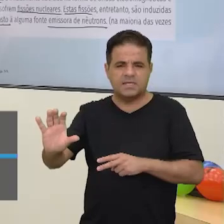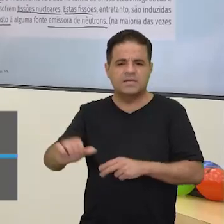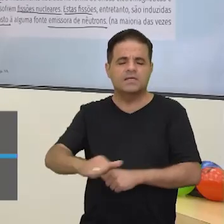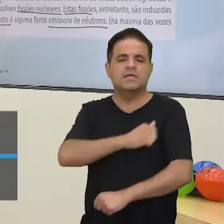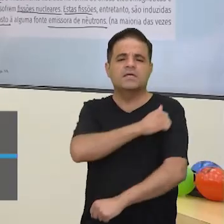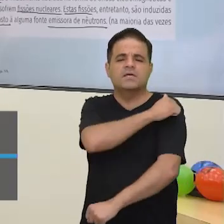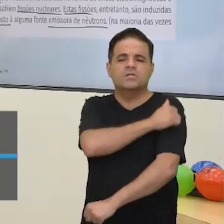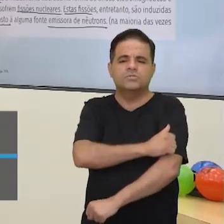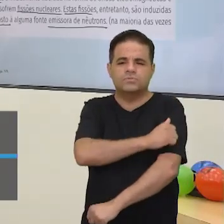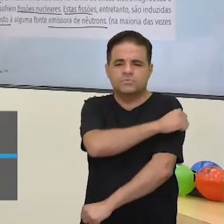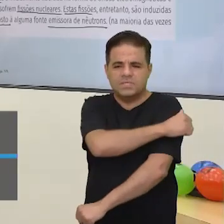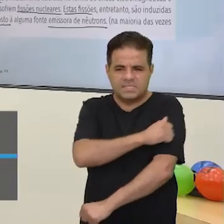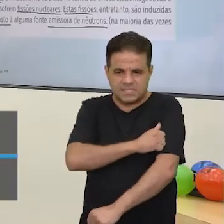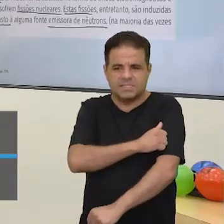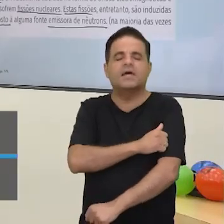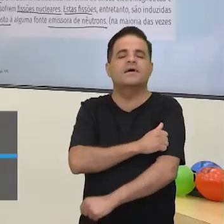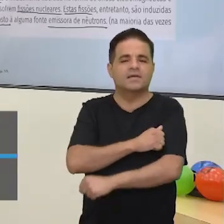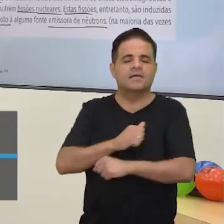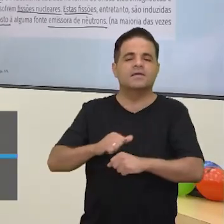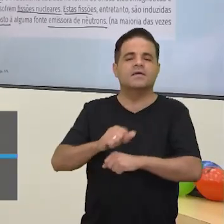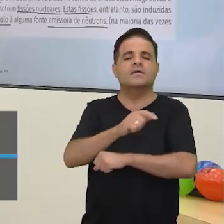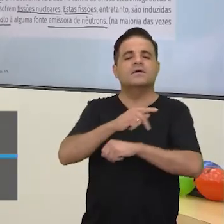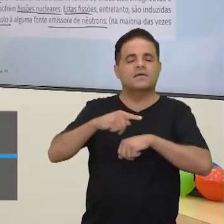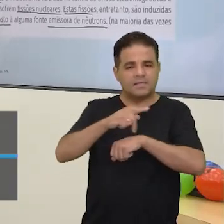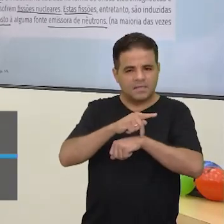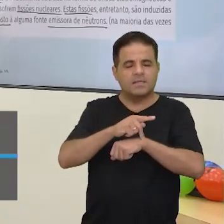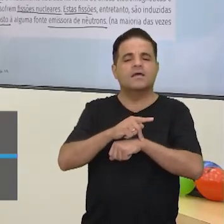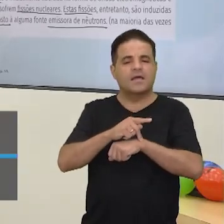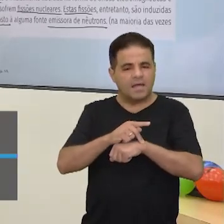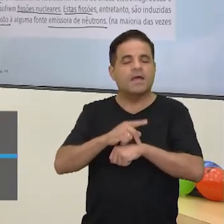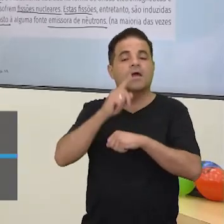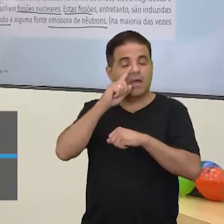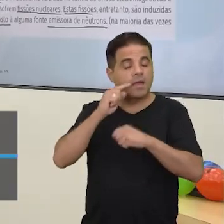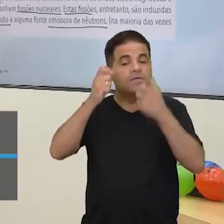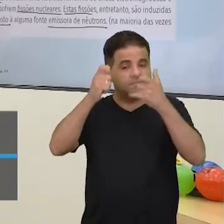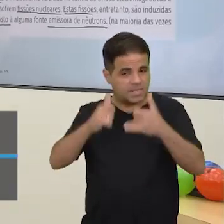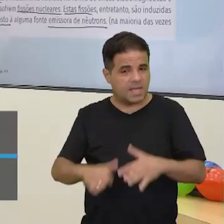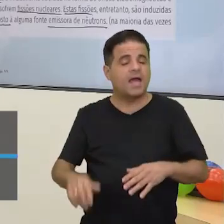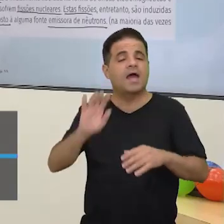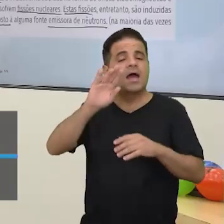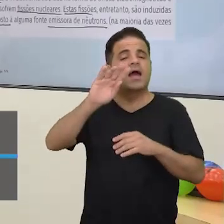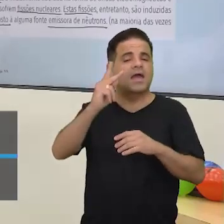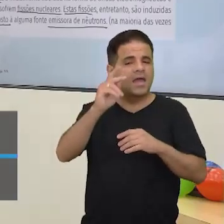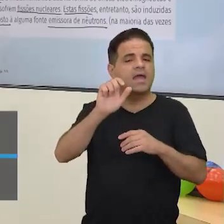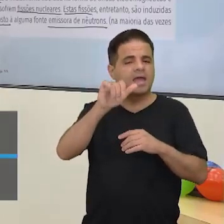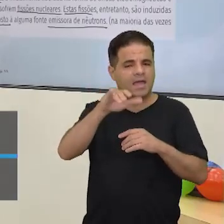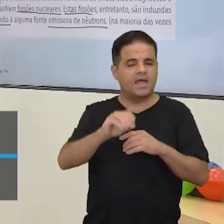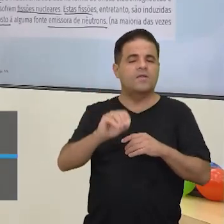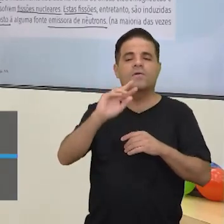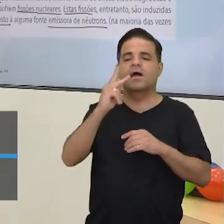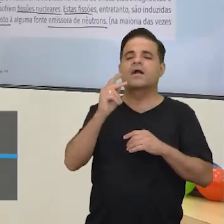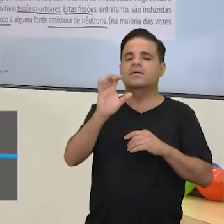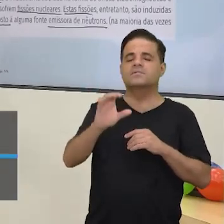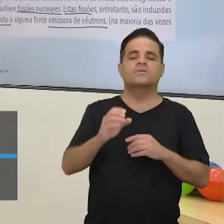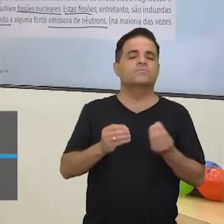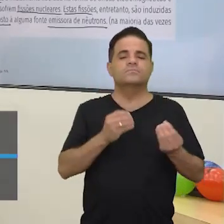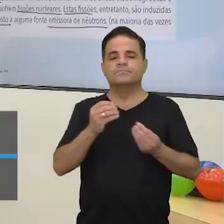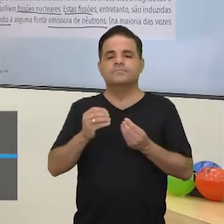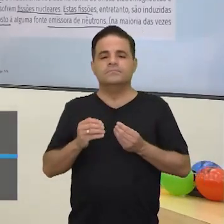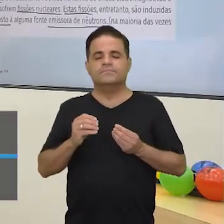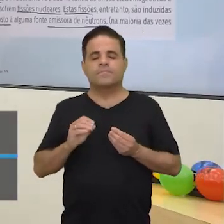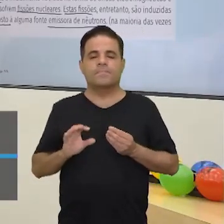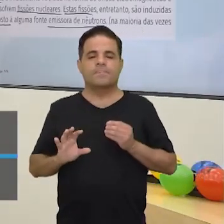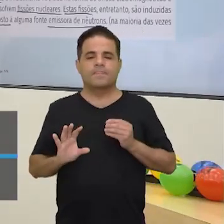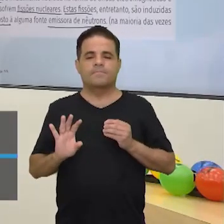aí o pessoal fala o grande experimento de física de partículas, é o LHC, que vamos falar dele também, tá? Vamos falar do LHC aí também com vocês. Como que